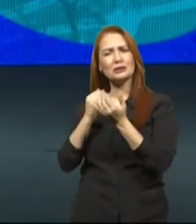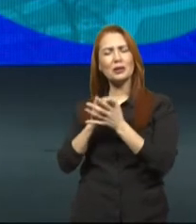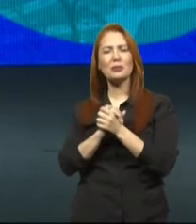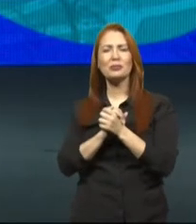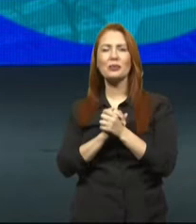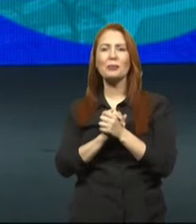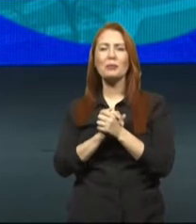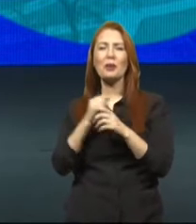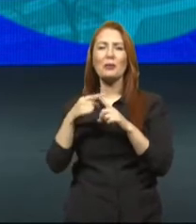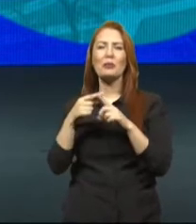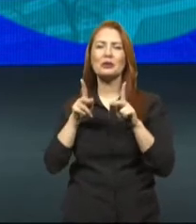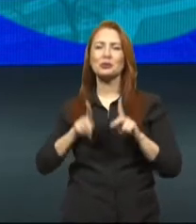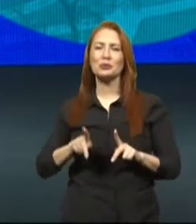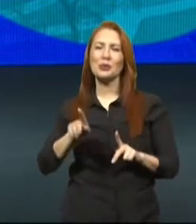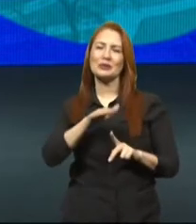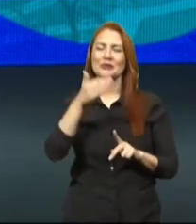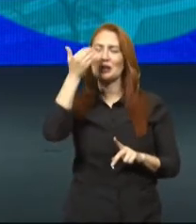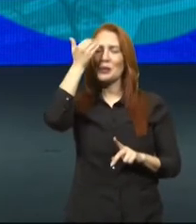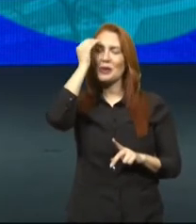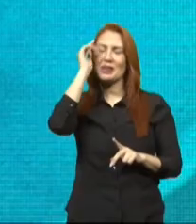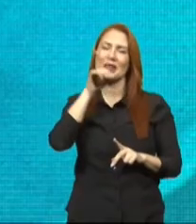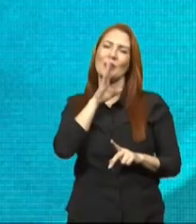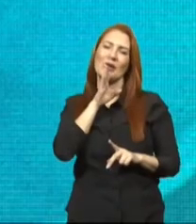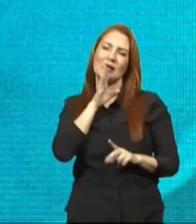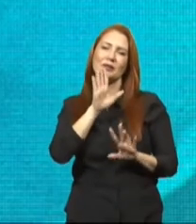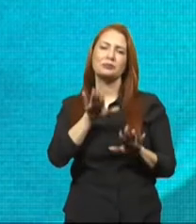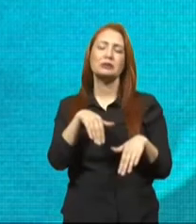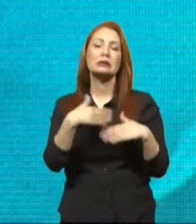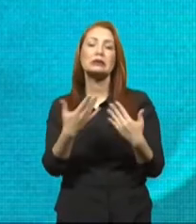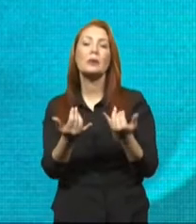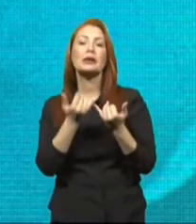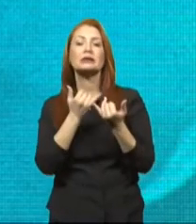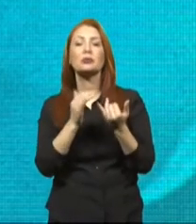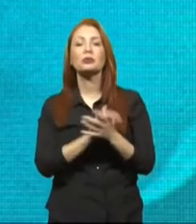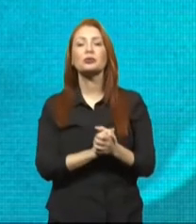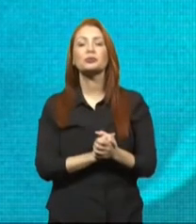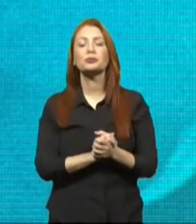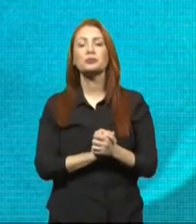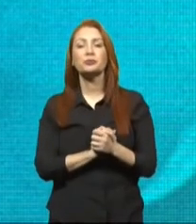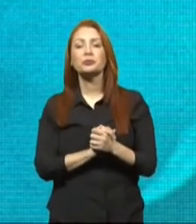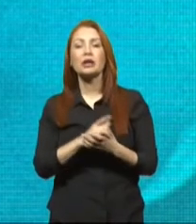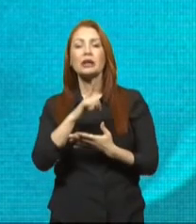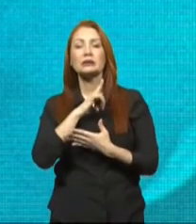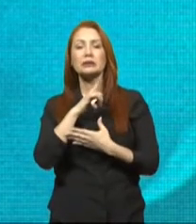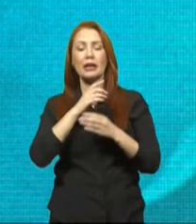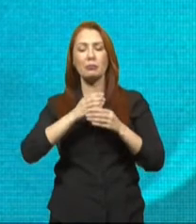sabe. Tá. Tem um tipo de embalagem, por exemplo,